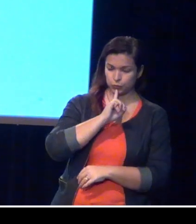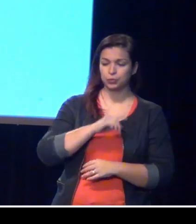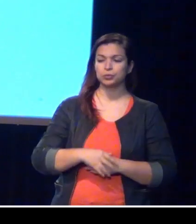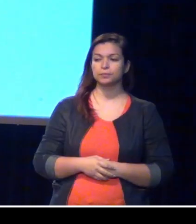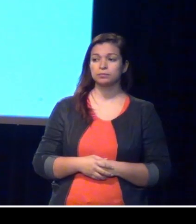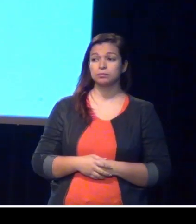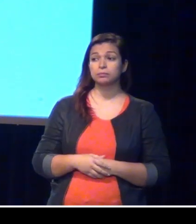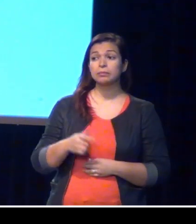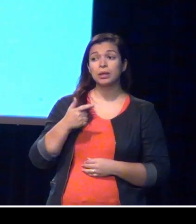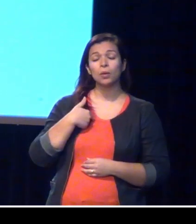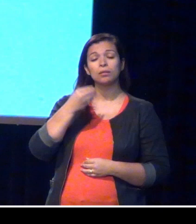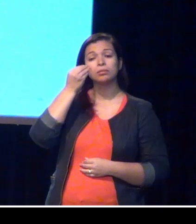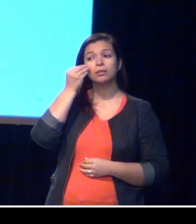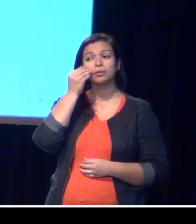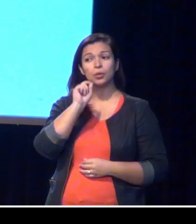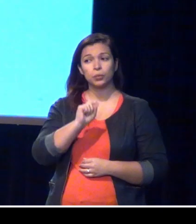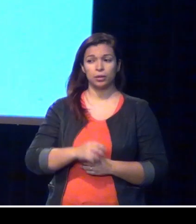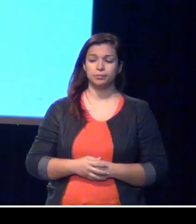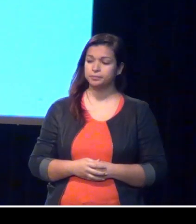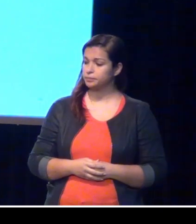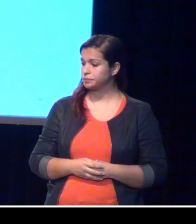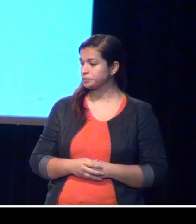eu tentei fazer um resgate de